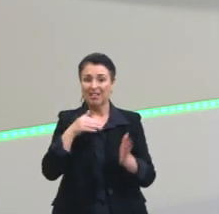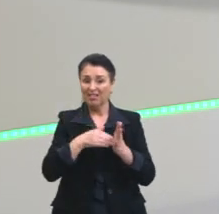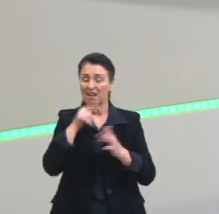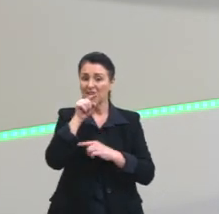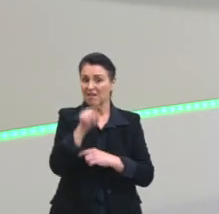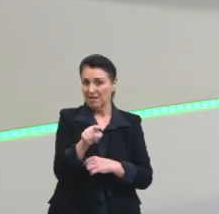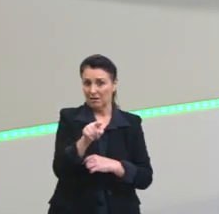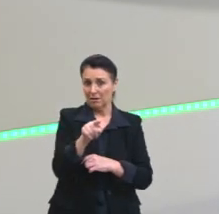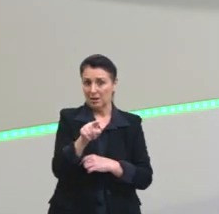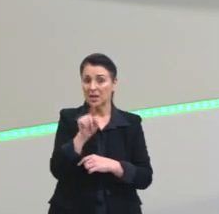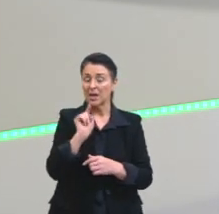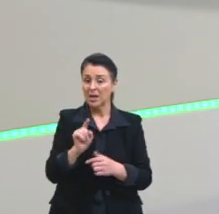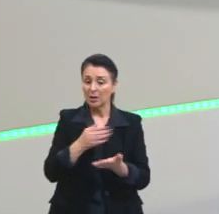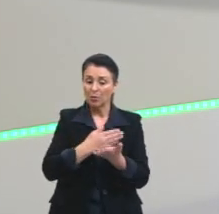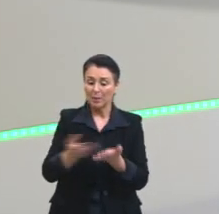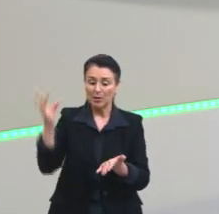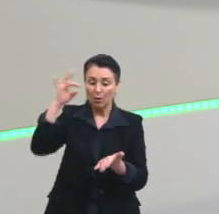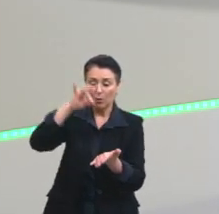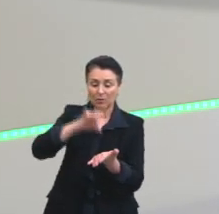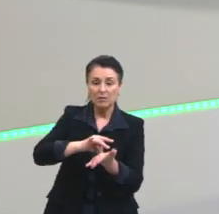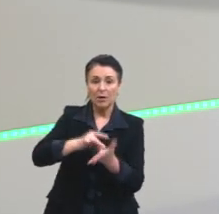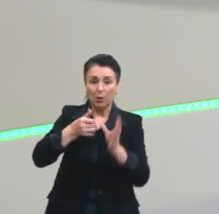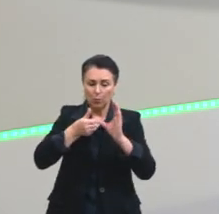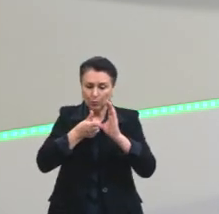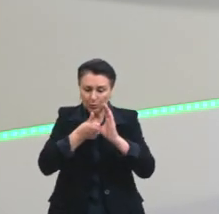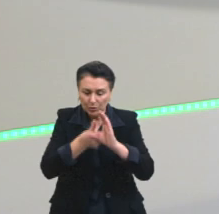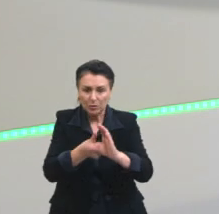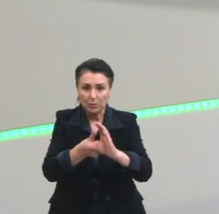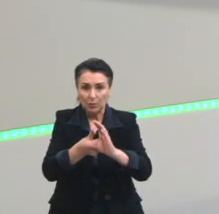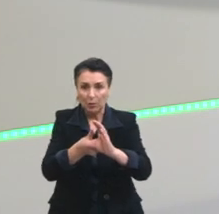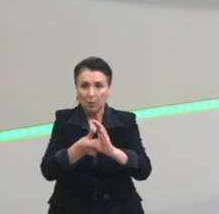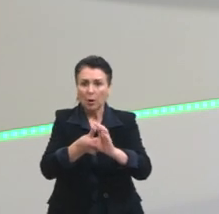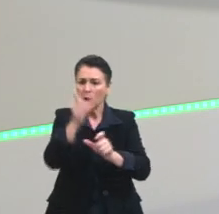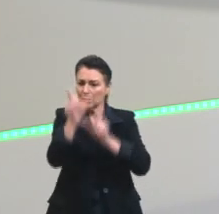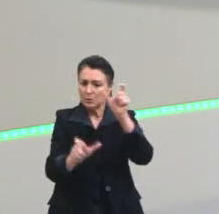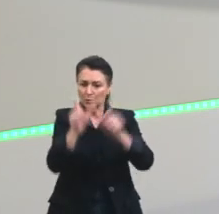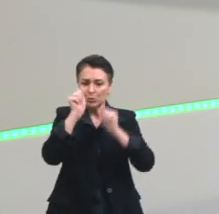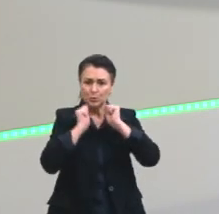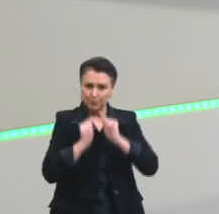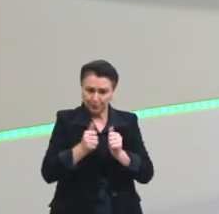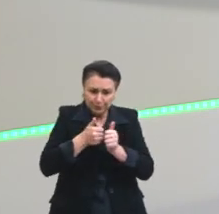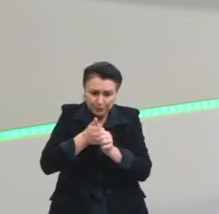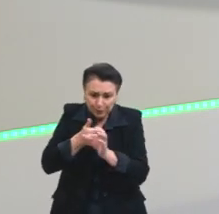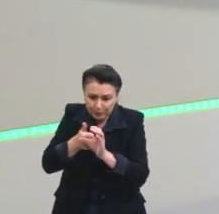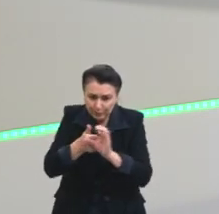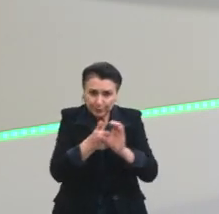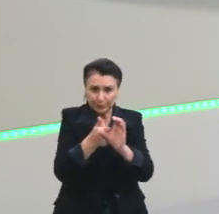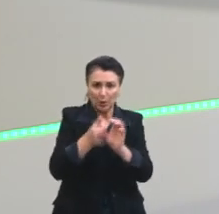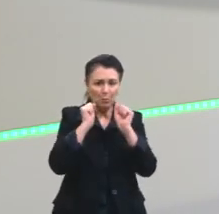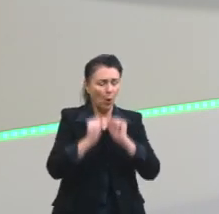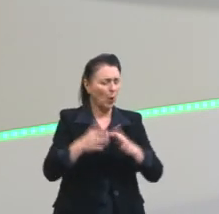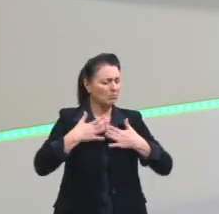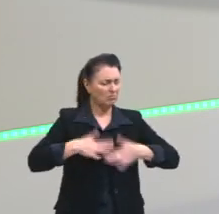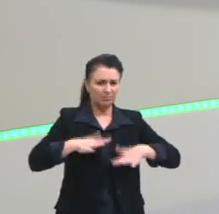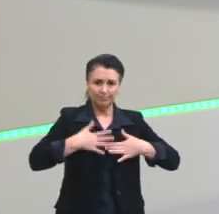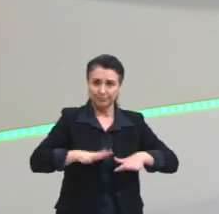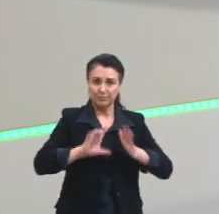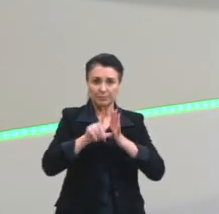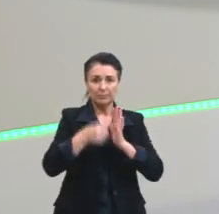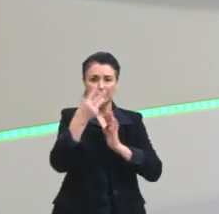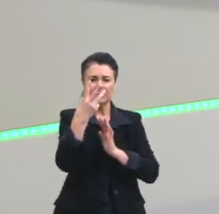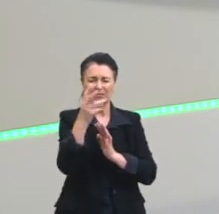oficializa legaliza o cristianismo e o pessoal podia seguir essa religião tranquilamente e depois em